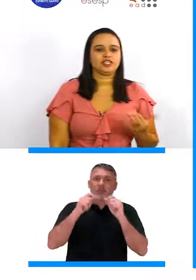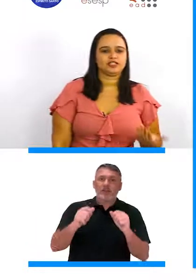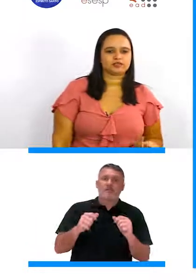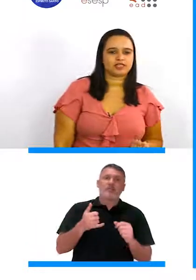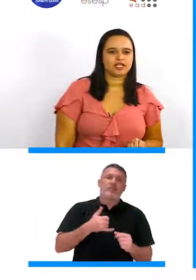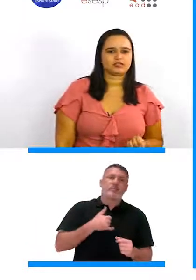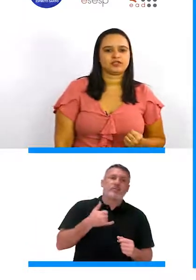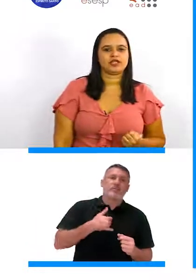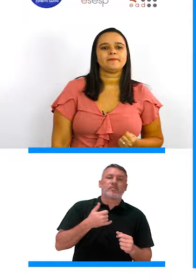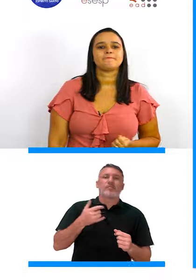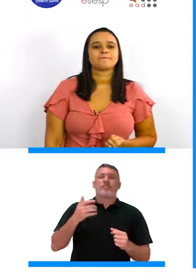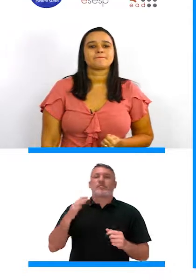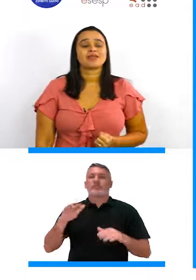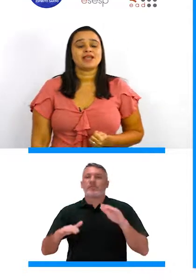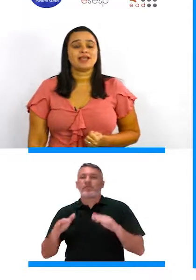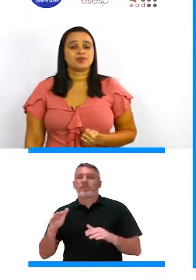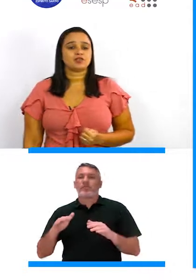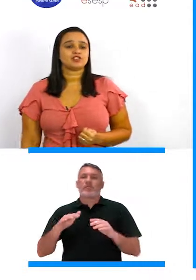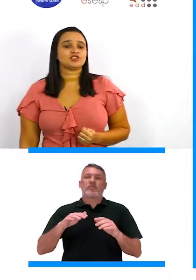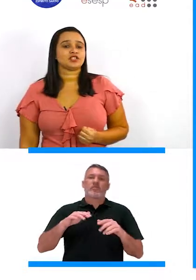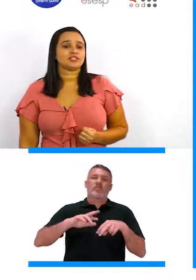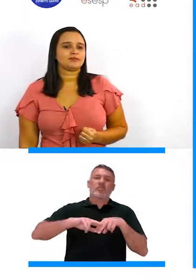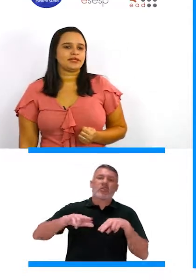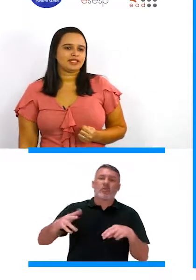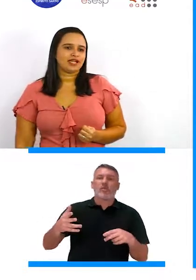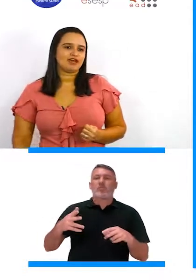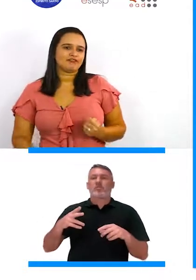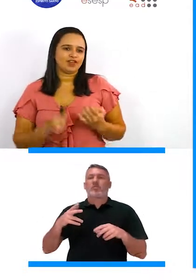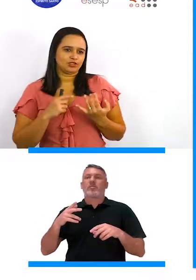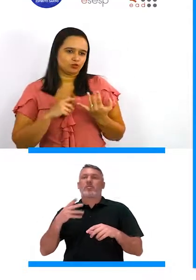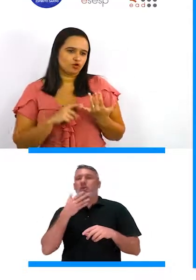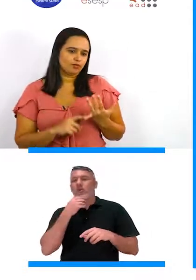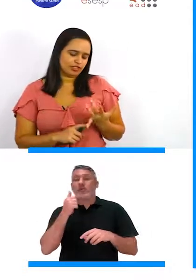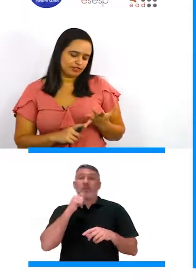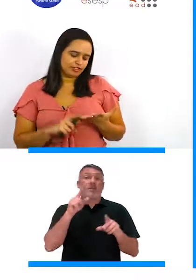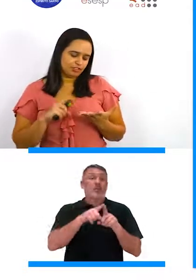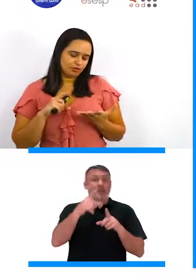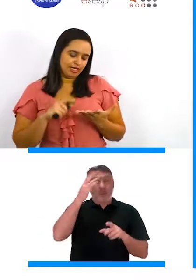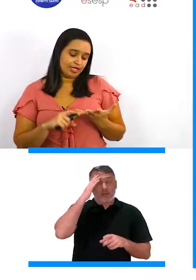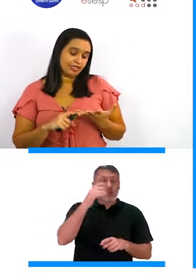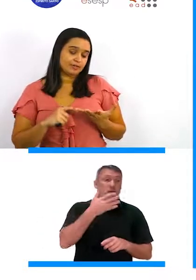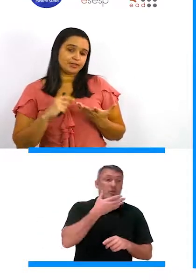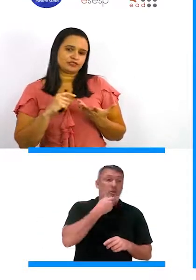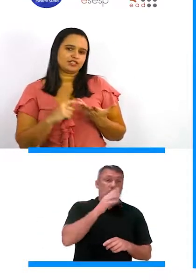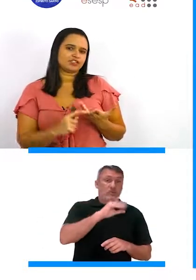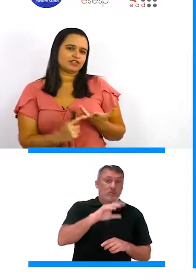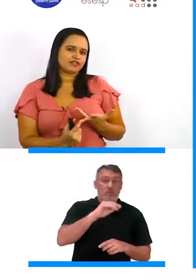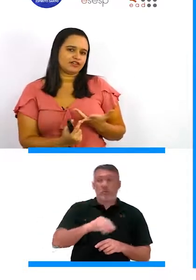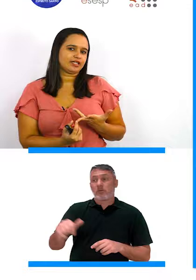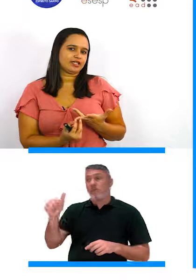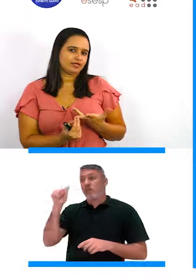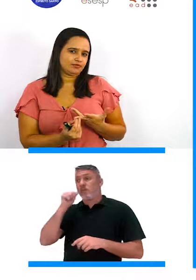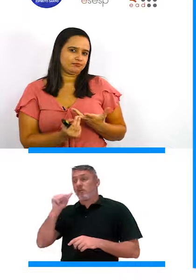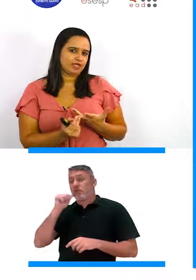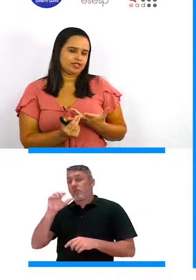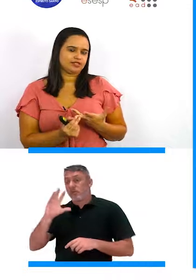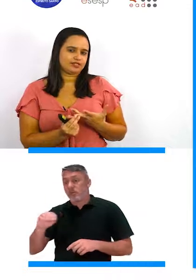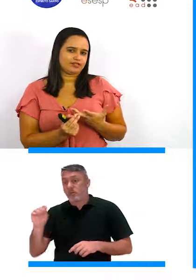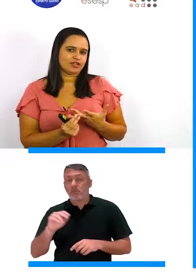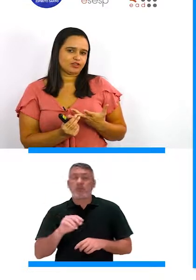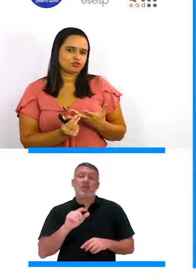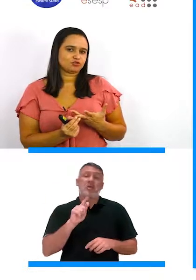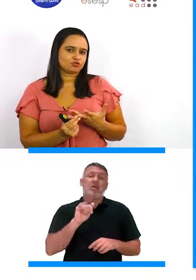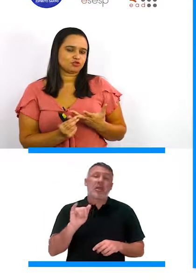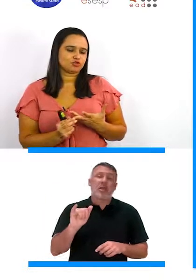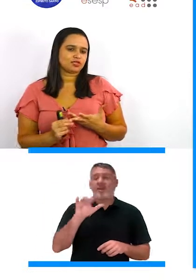de gênero, sexo, né? É importante dizer também que a fala do homem é diferente da mulher, que também é diferente da fala gay, né?